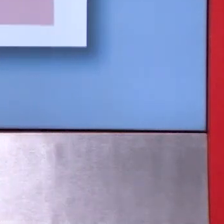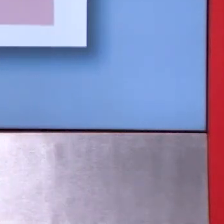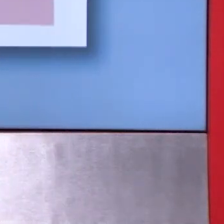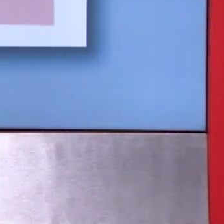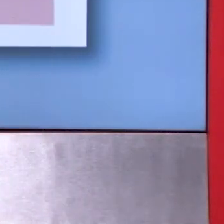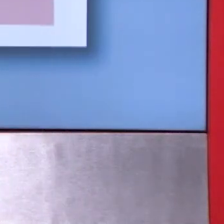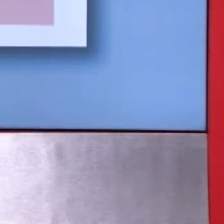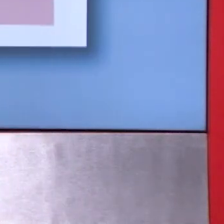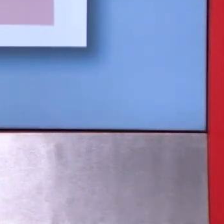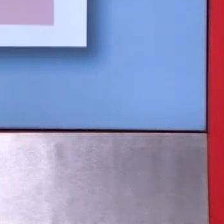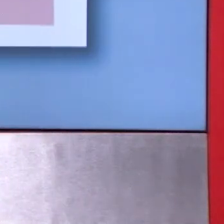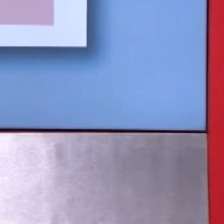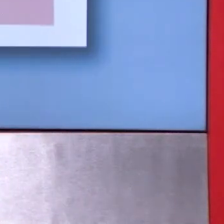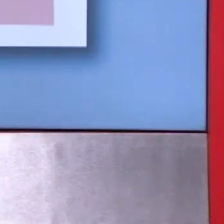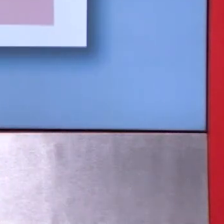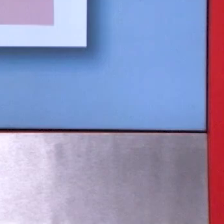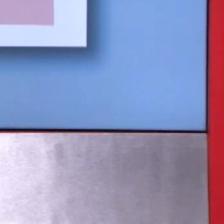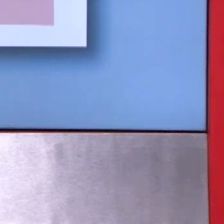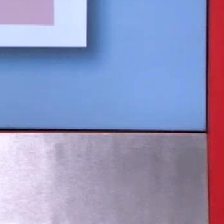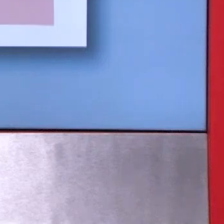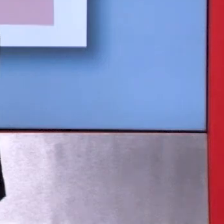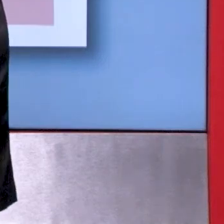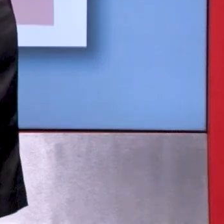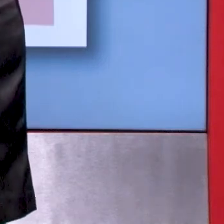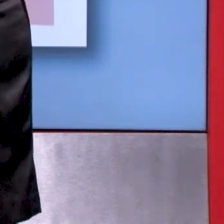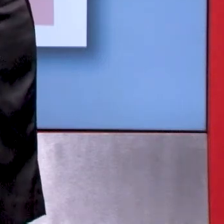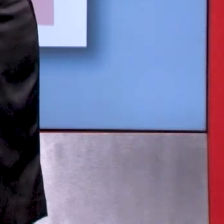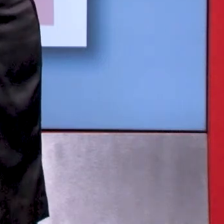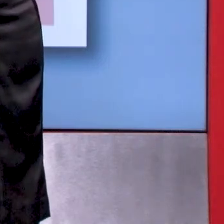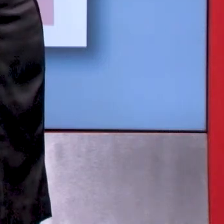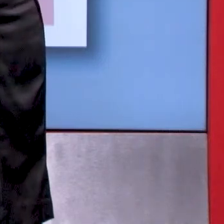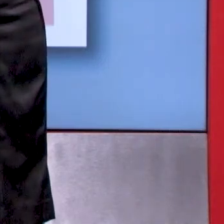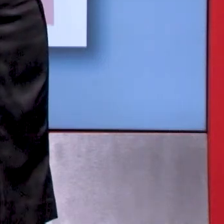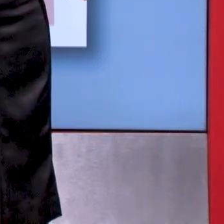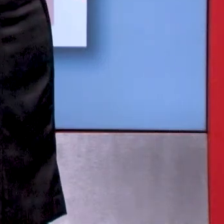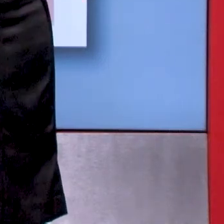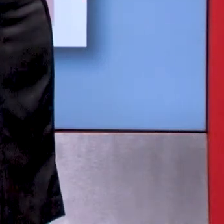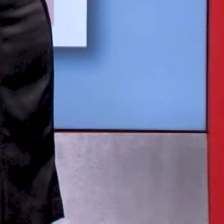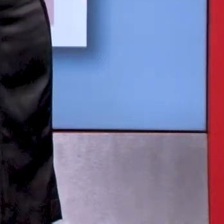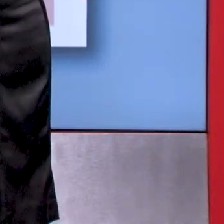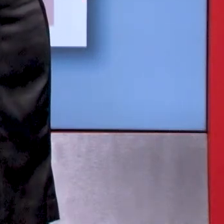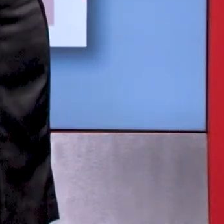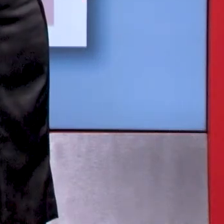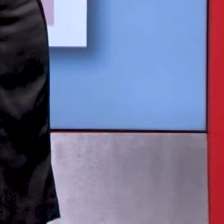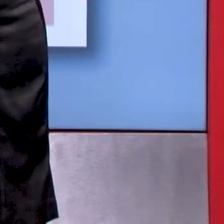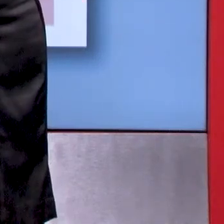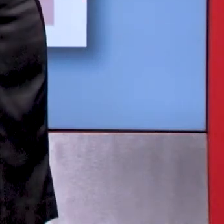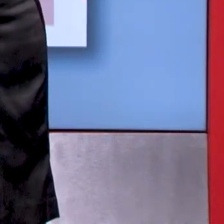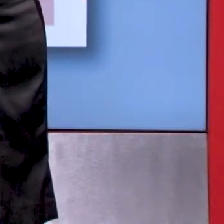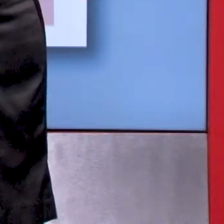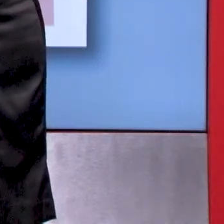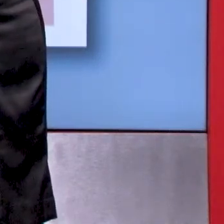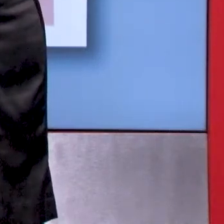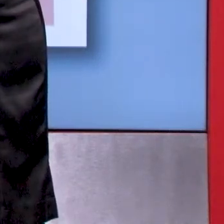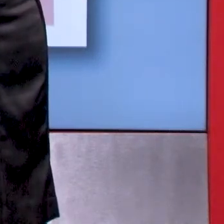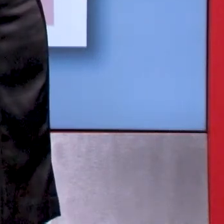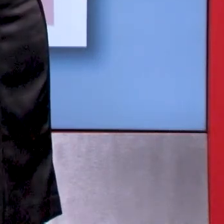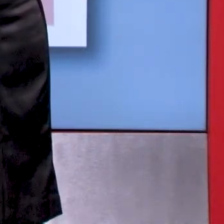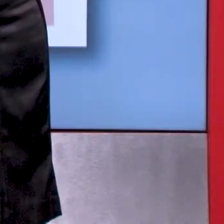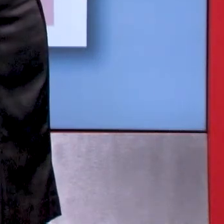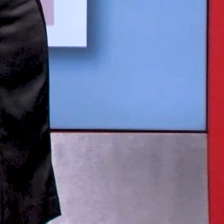oportunidade. Continue enviando os seus vídeos, porque tem sido uma bênção essa participação